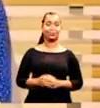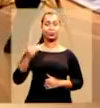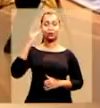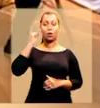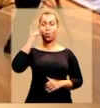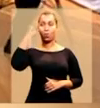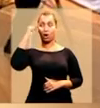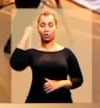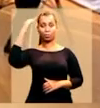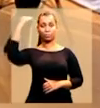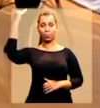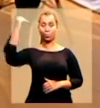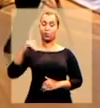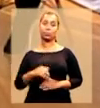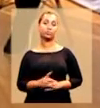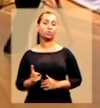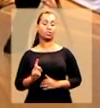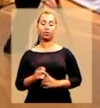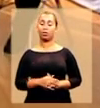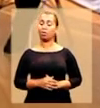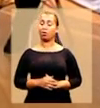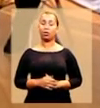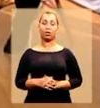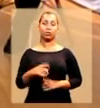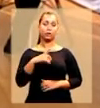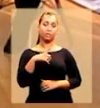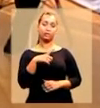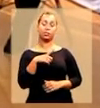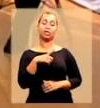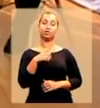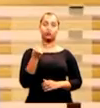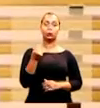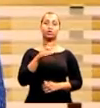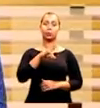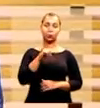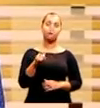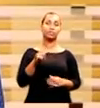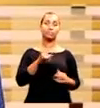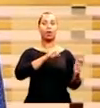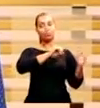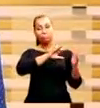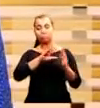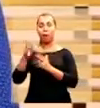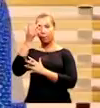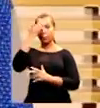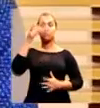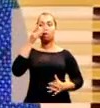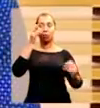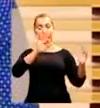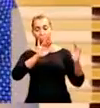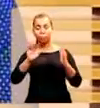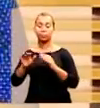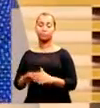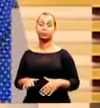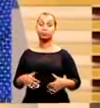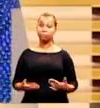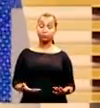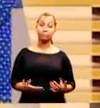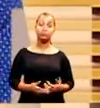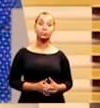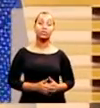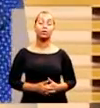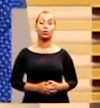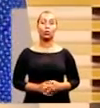Não. O grande artista não abre mão dele, né? Ele tem a garantia que ele vai levar o público. Certo. Né? Ele tem a garantia que ele leva o